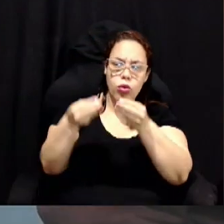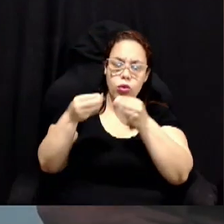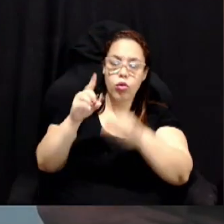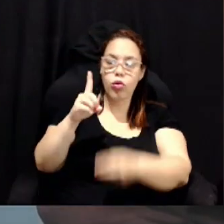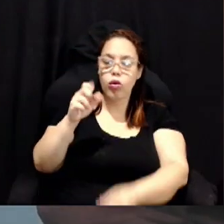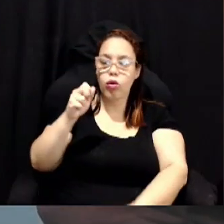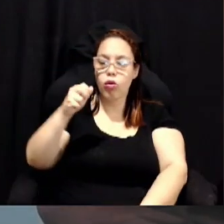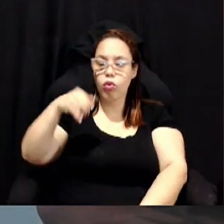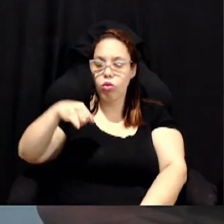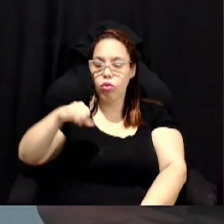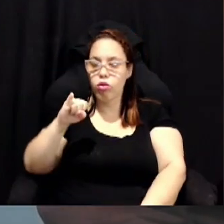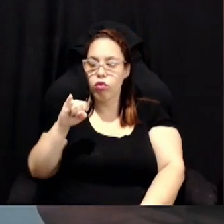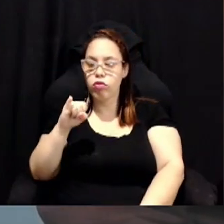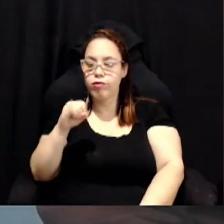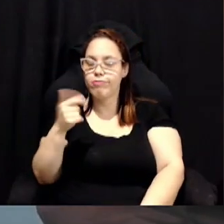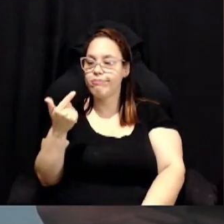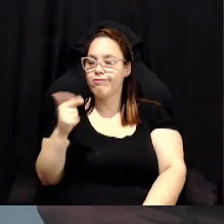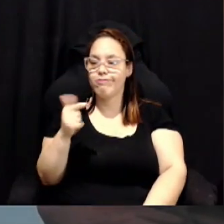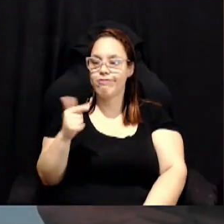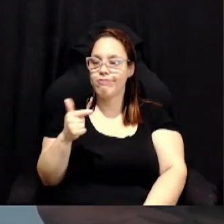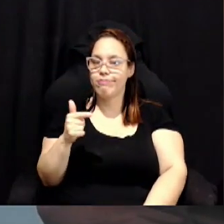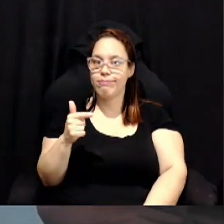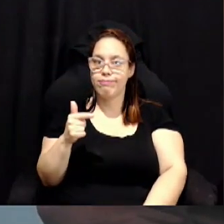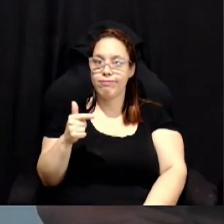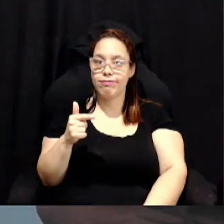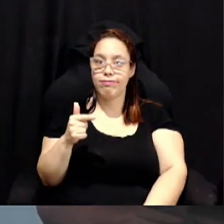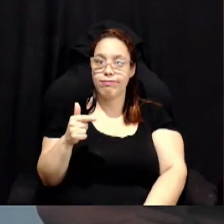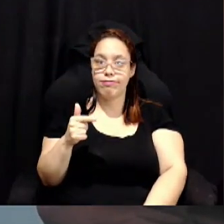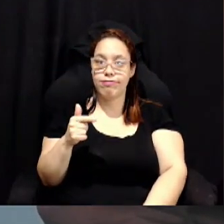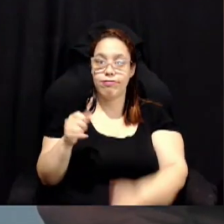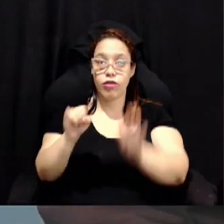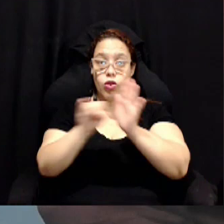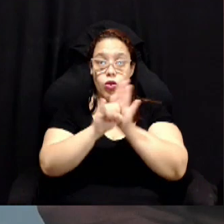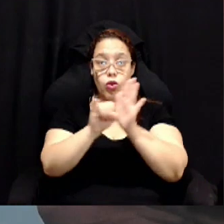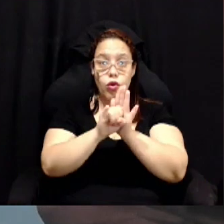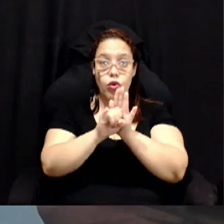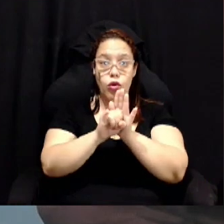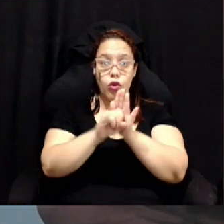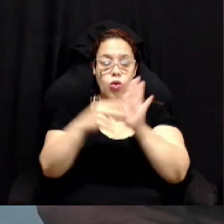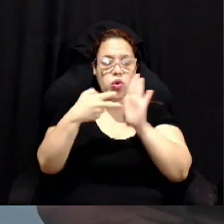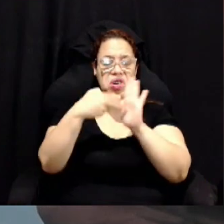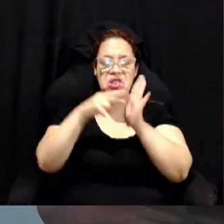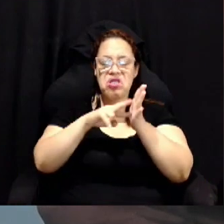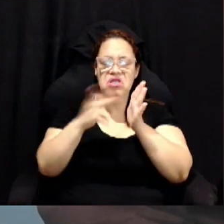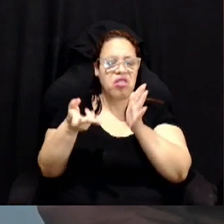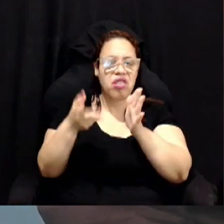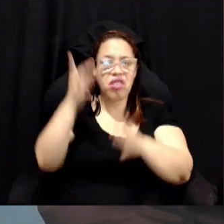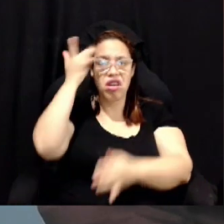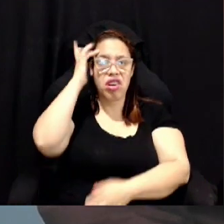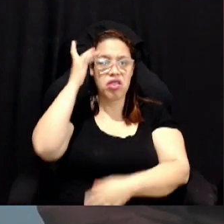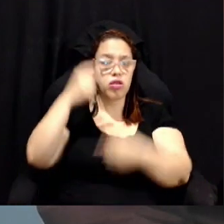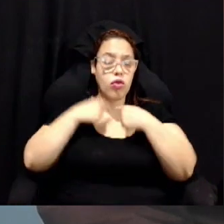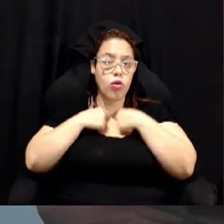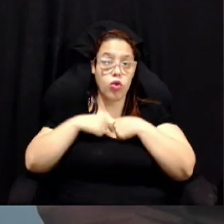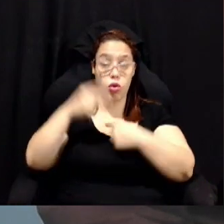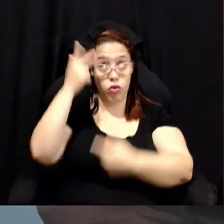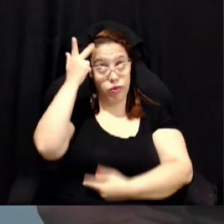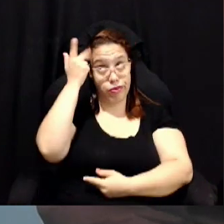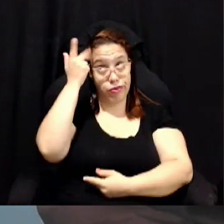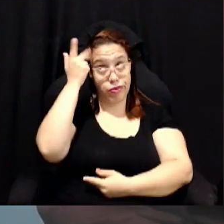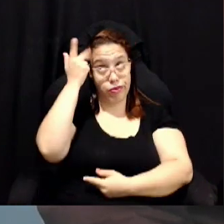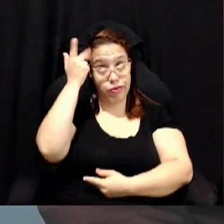ela não tem essa questão de identificar o que seja aquele cordão. Ela acha que é um cordão normal, mas tem muitas pessoas que